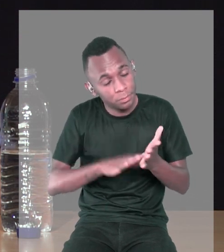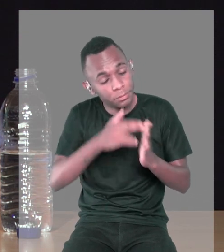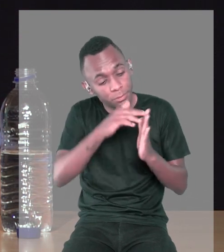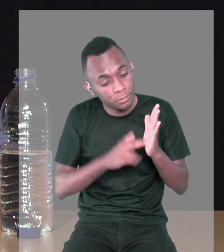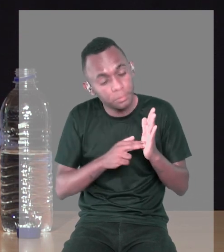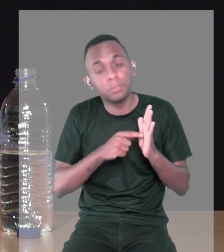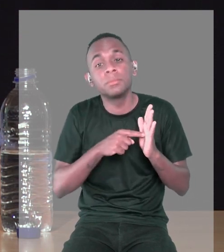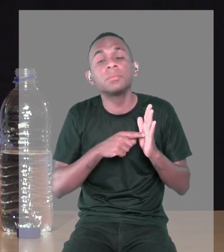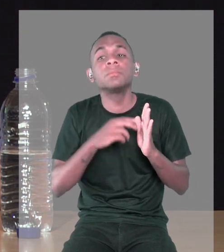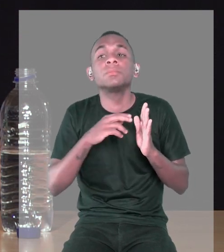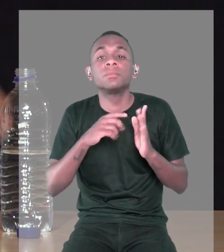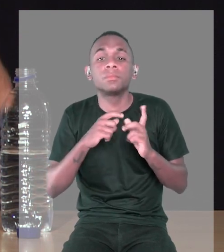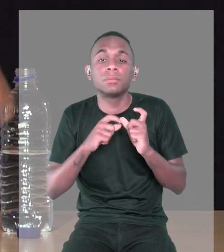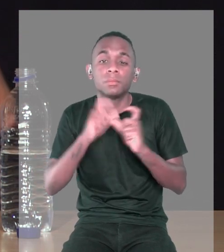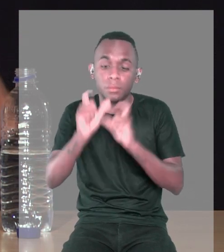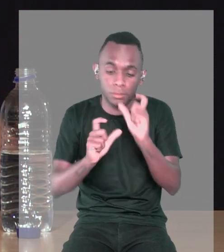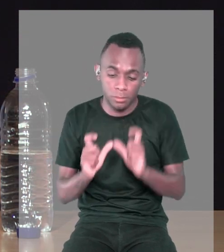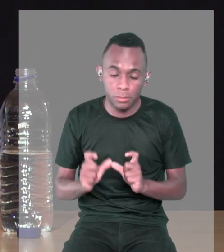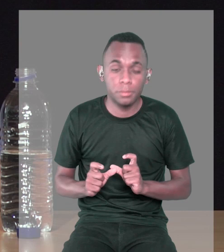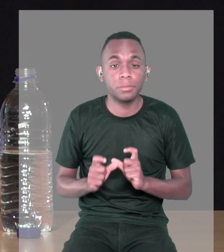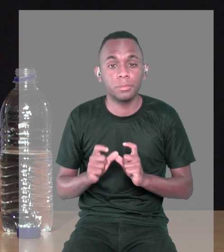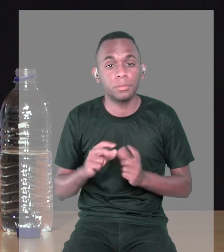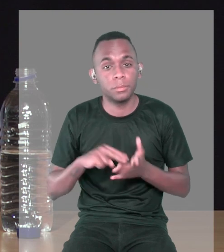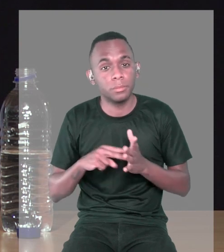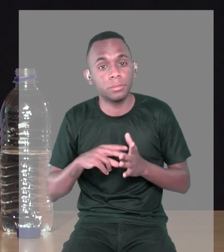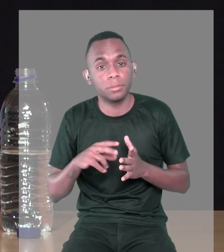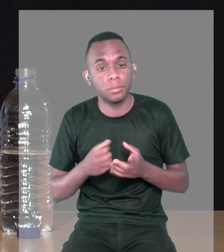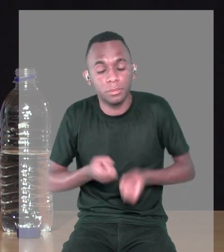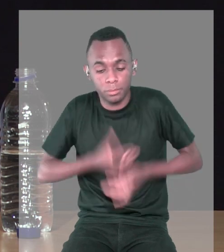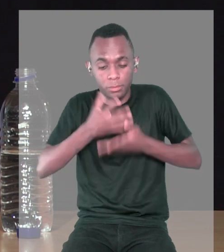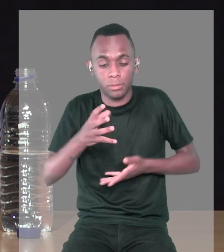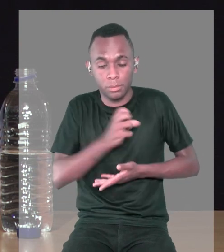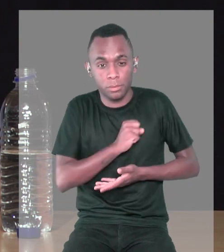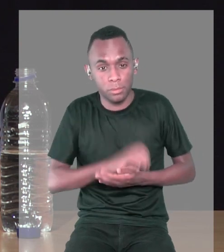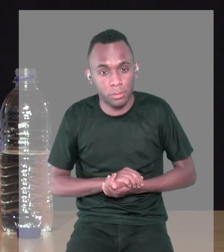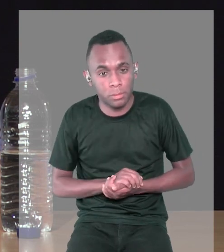também, levar à palavra a mudez de um amor.